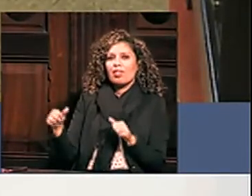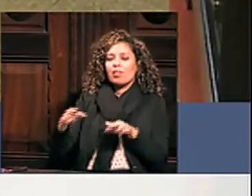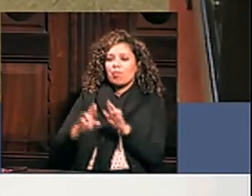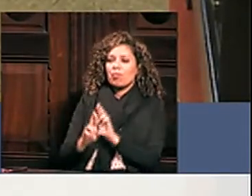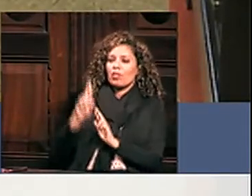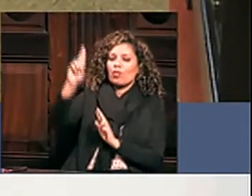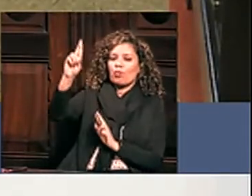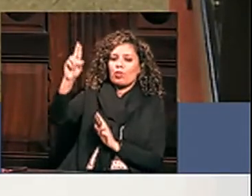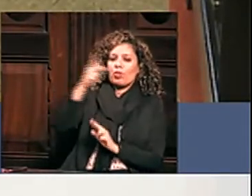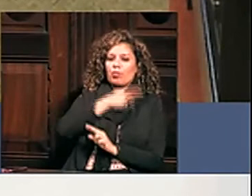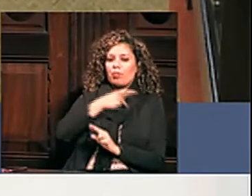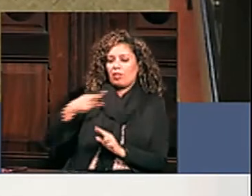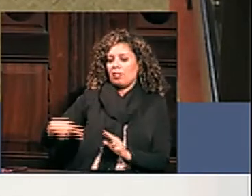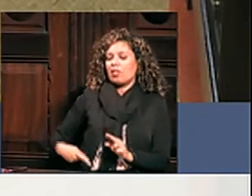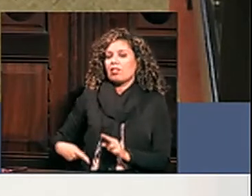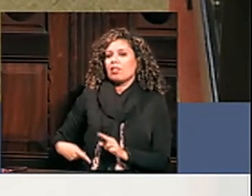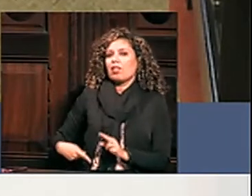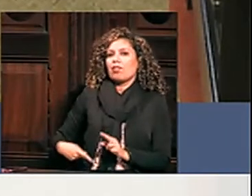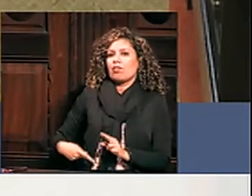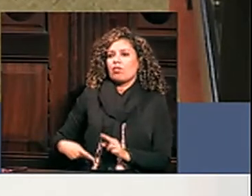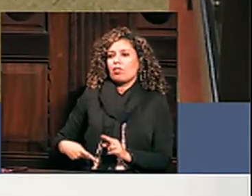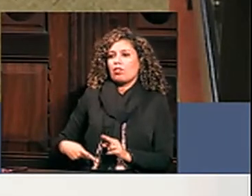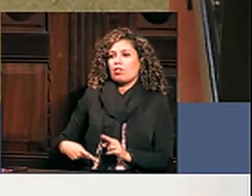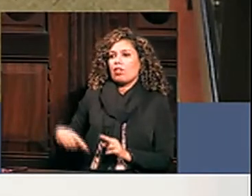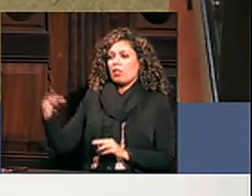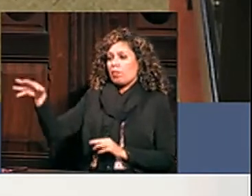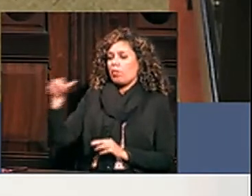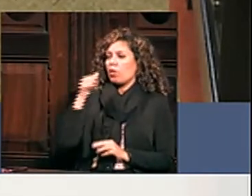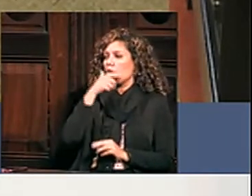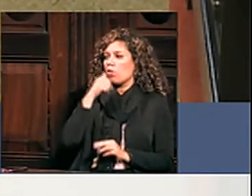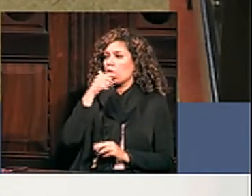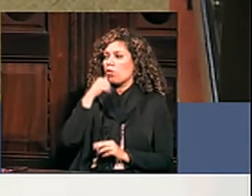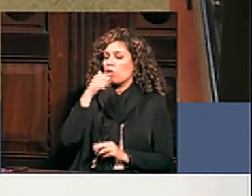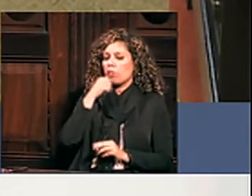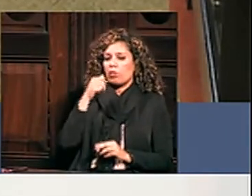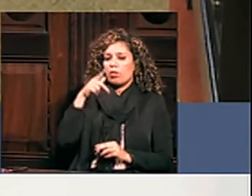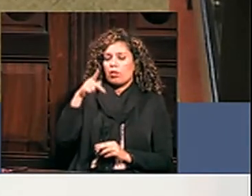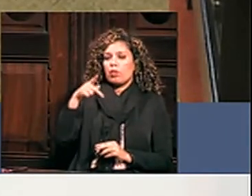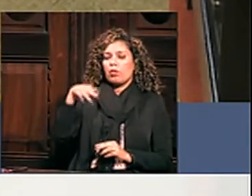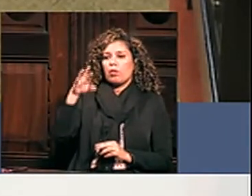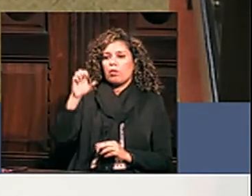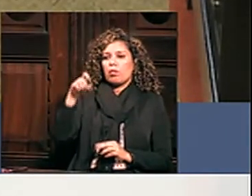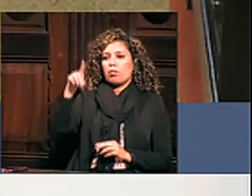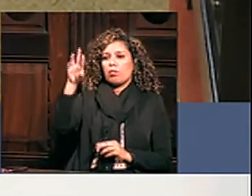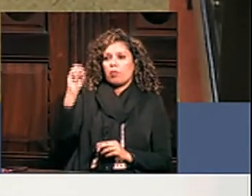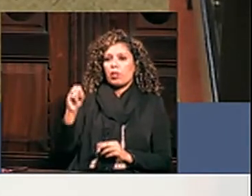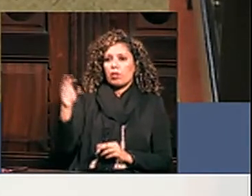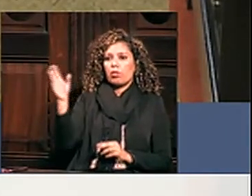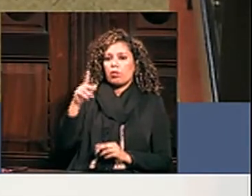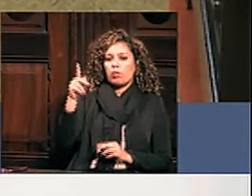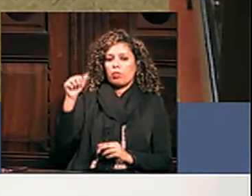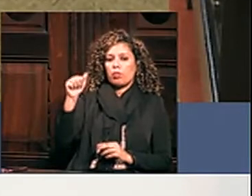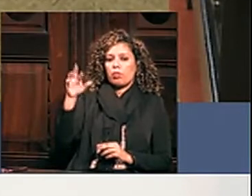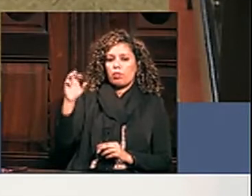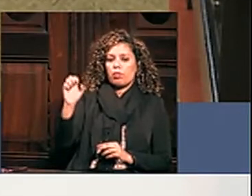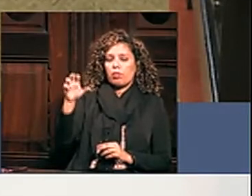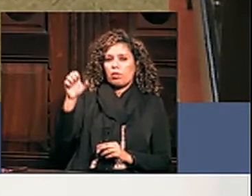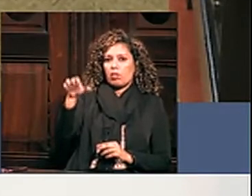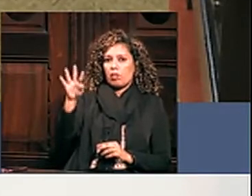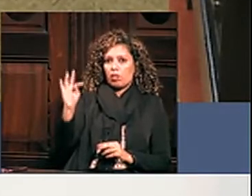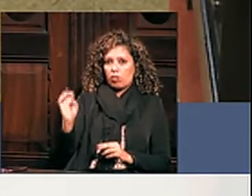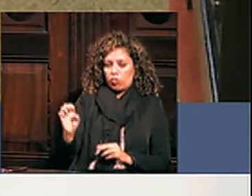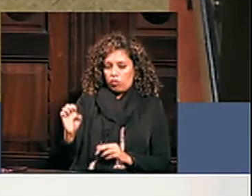o senhor Pedro Parente. É uma guinada. Por quê? Ele tem um manto, só o